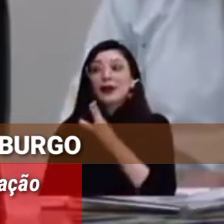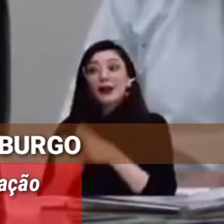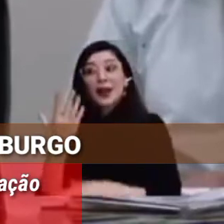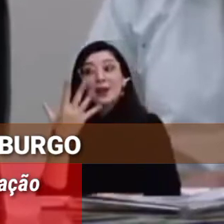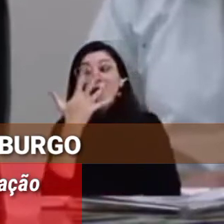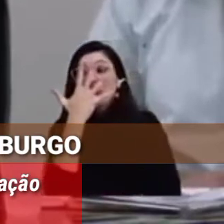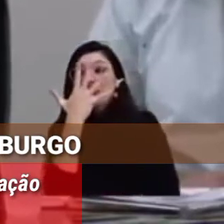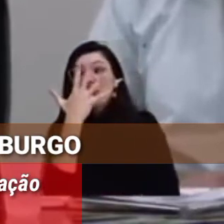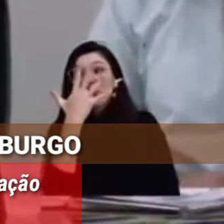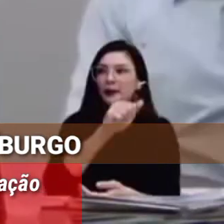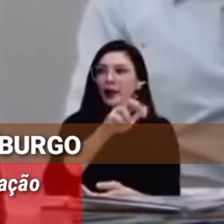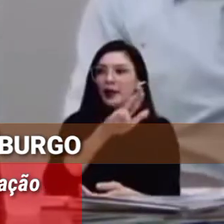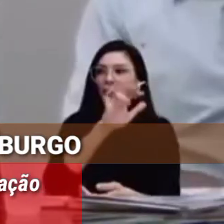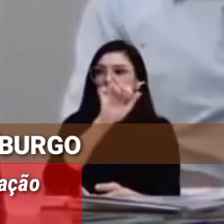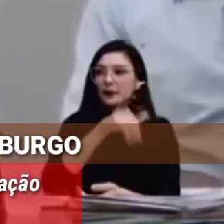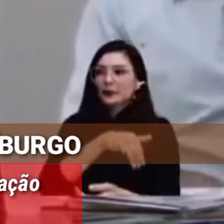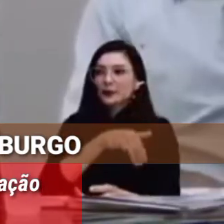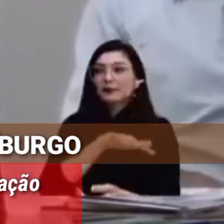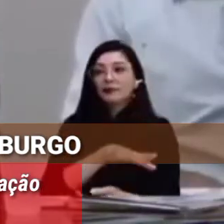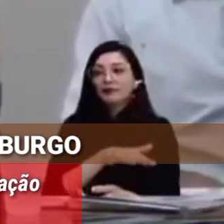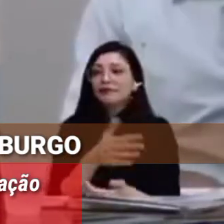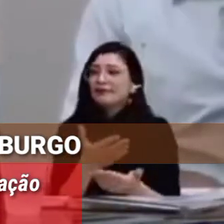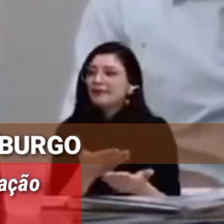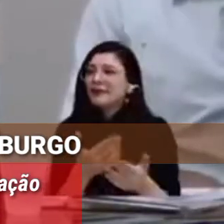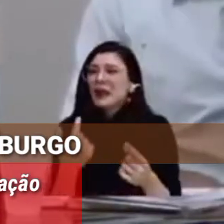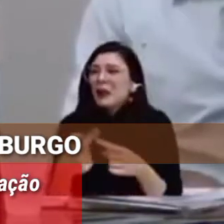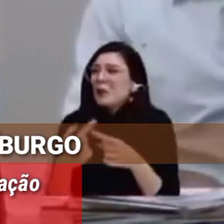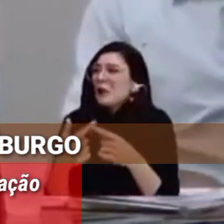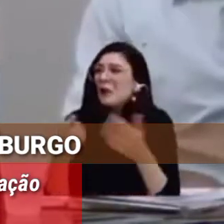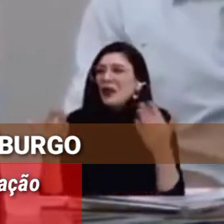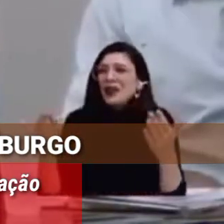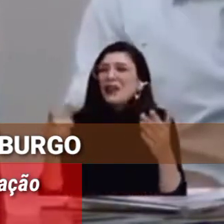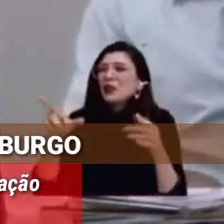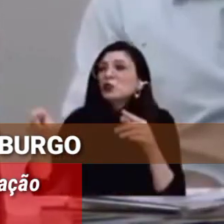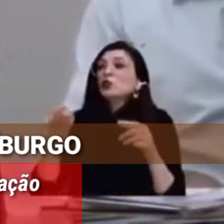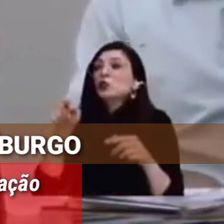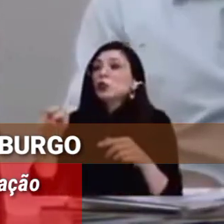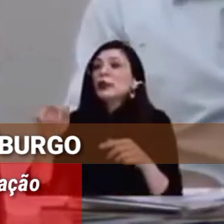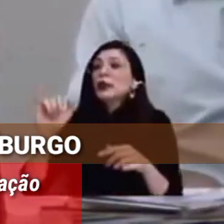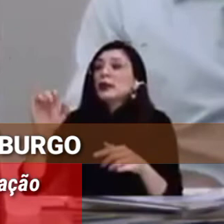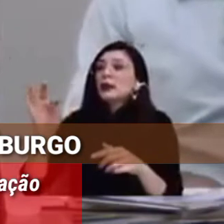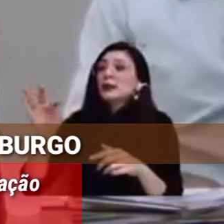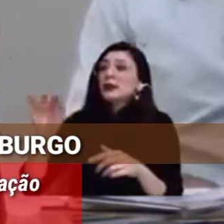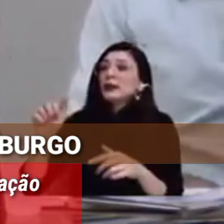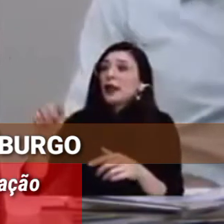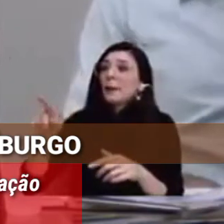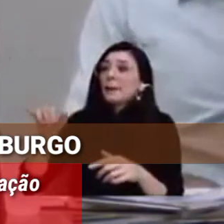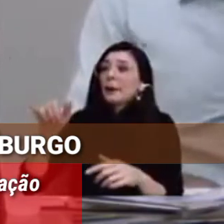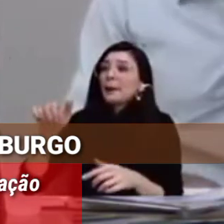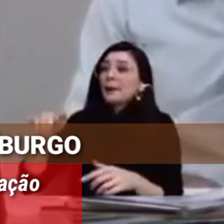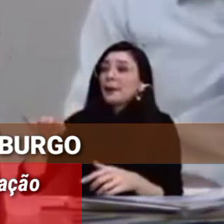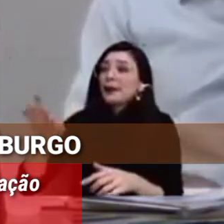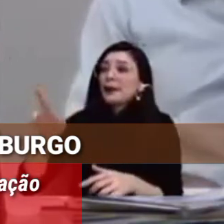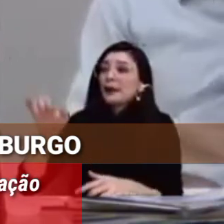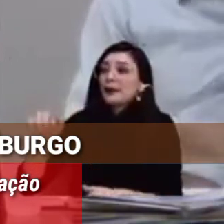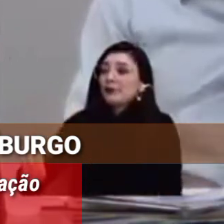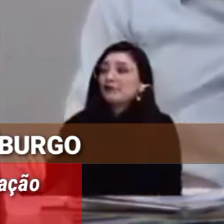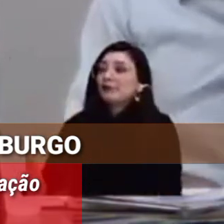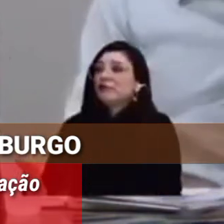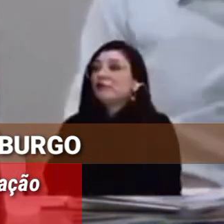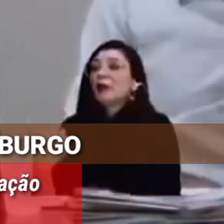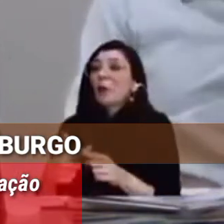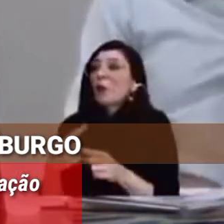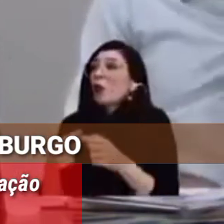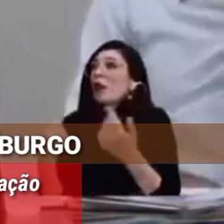esse CNPJ, não é? Mas por que foi escolhido a Itapemirim? E é legal isso,